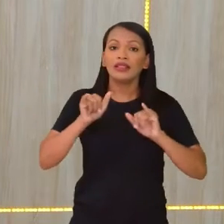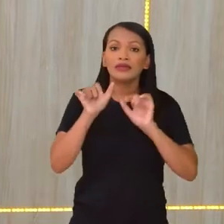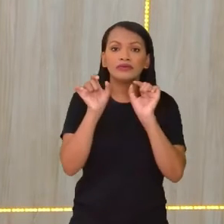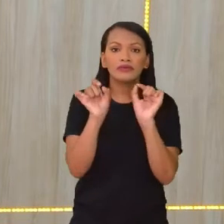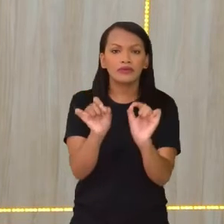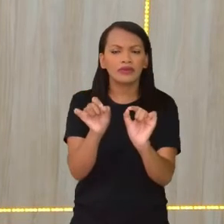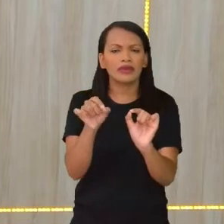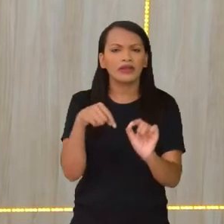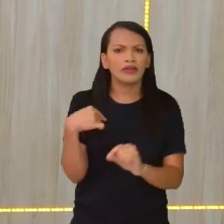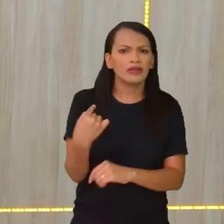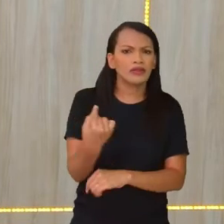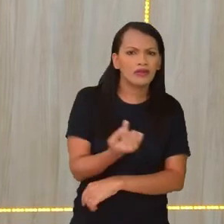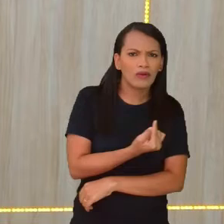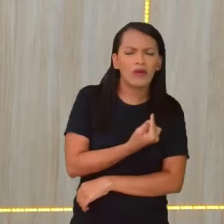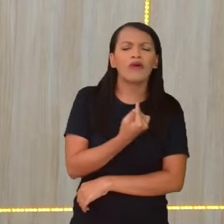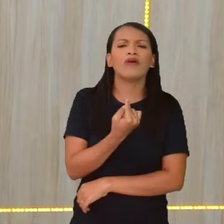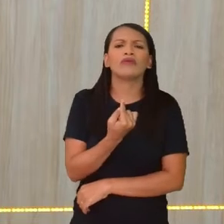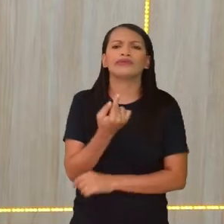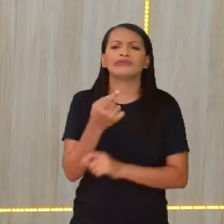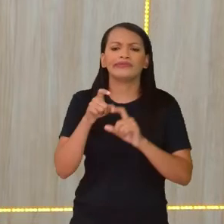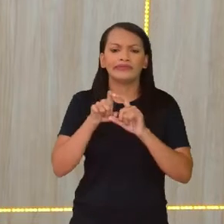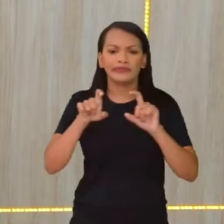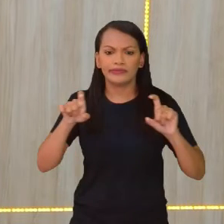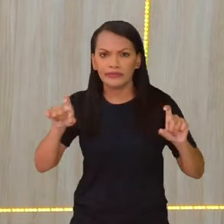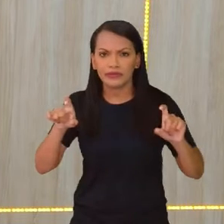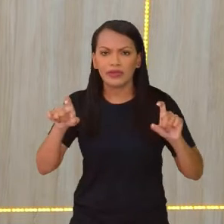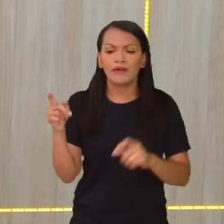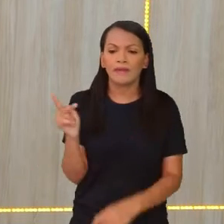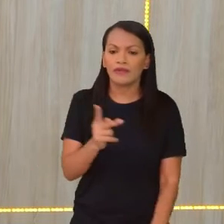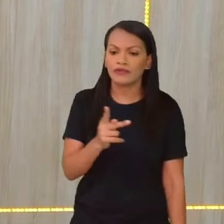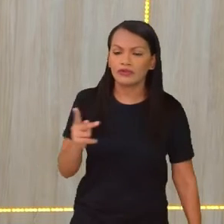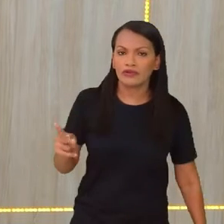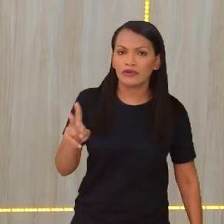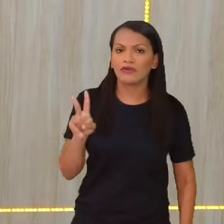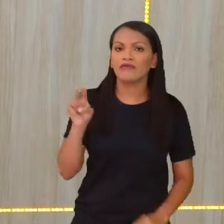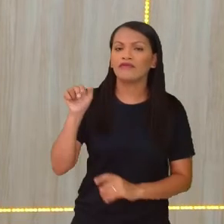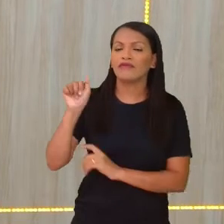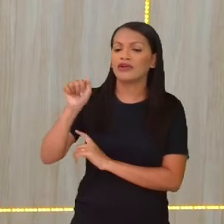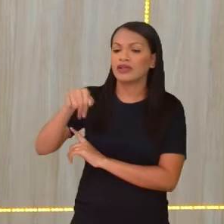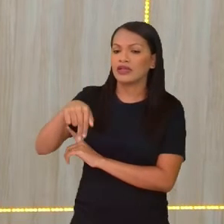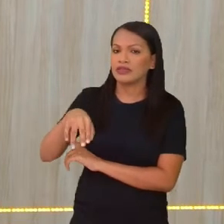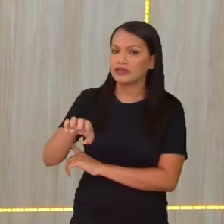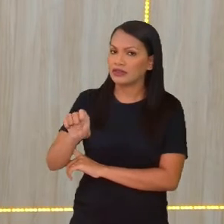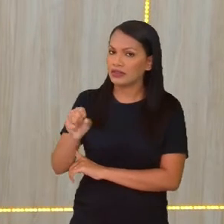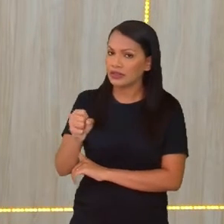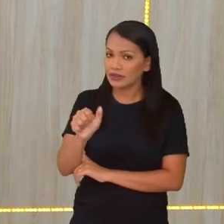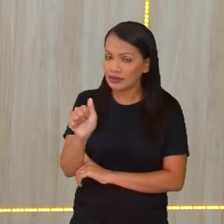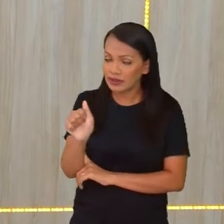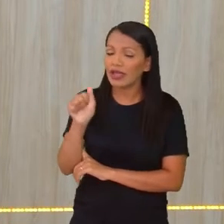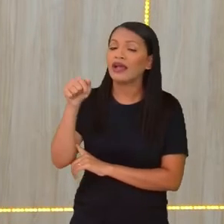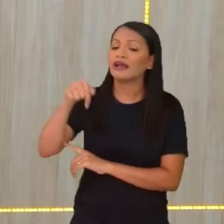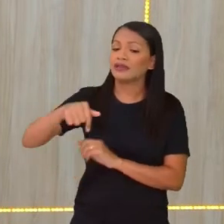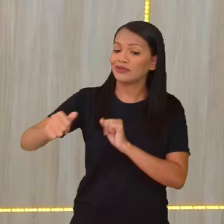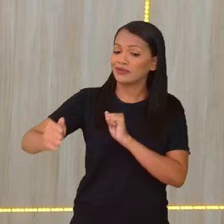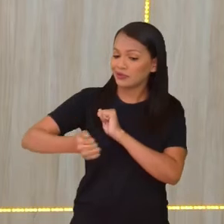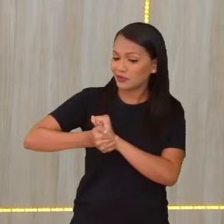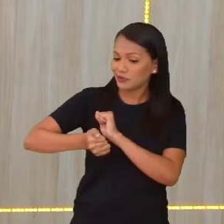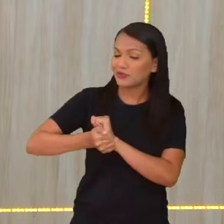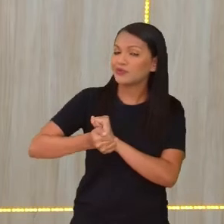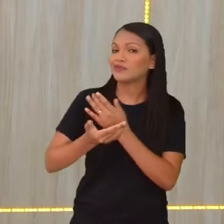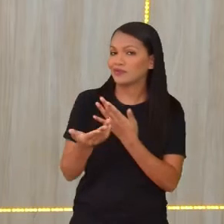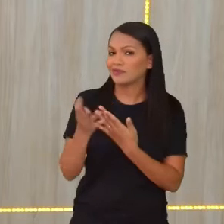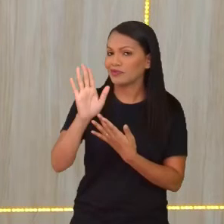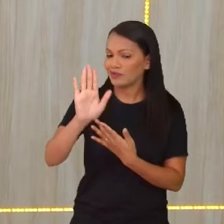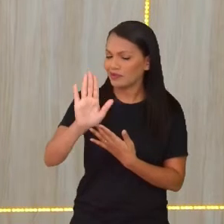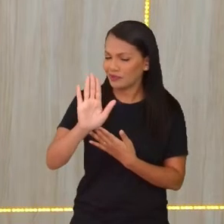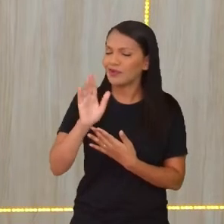que a gente, como parafraseando nossa querida professora Vanessa, que inclusive está comigo aqui, daqui a pouco ela fala com